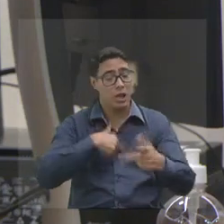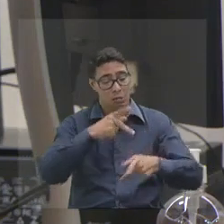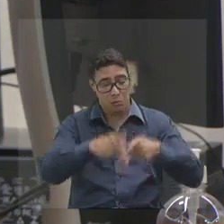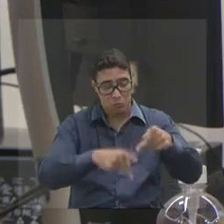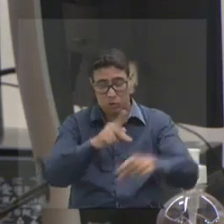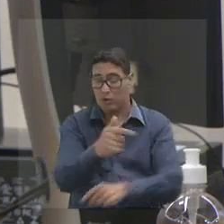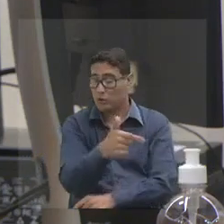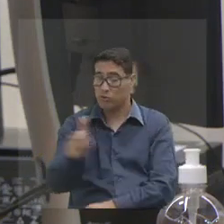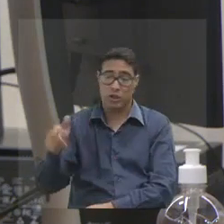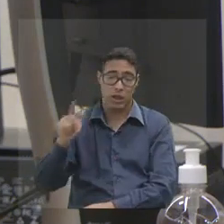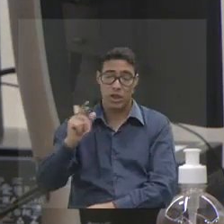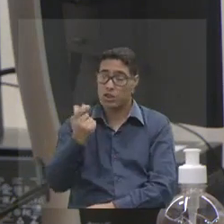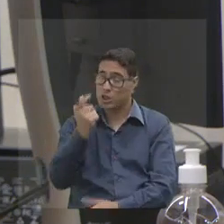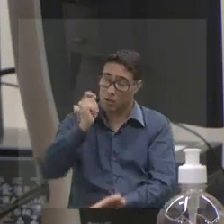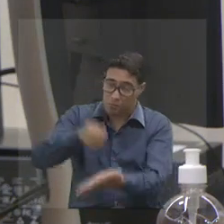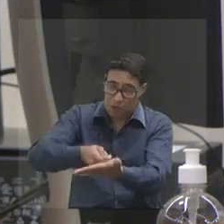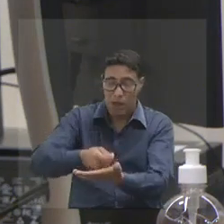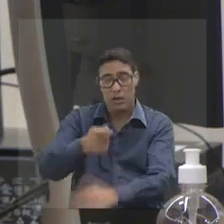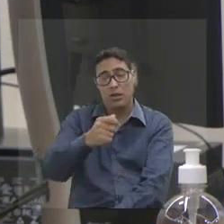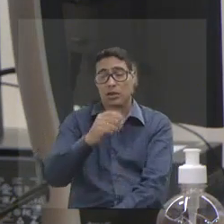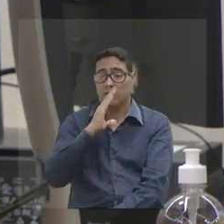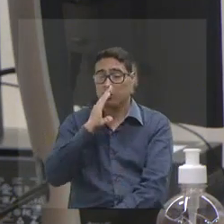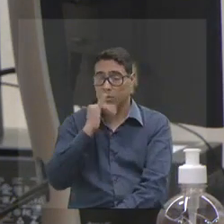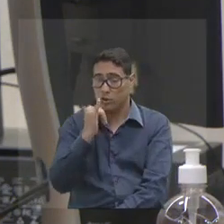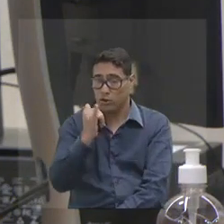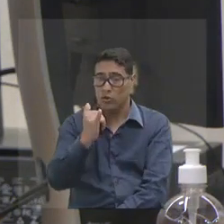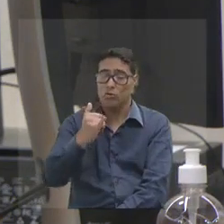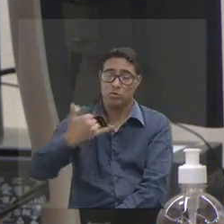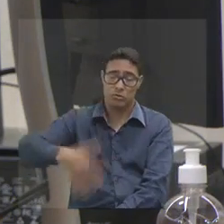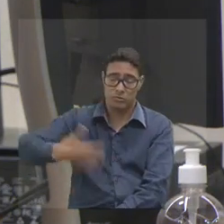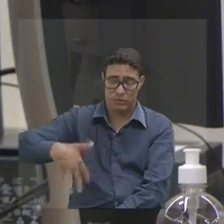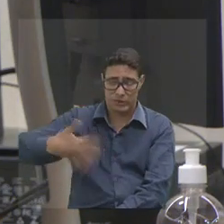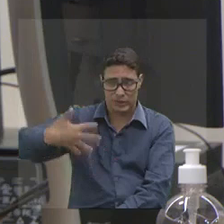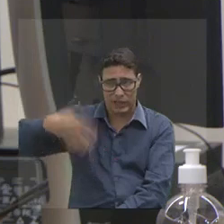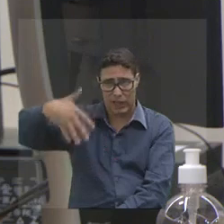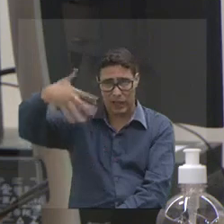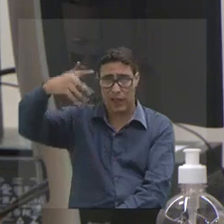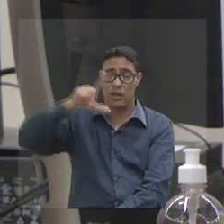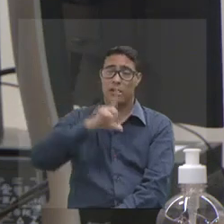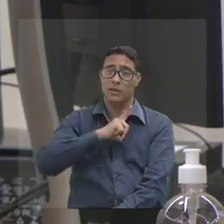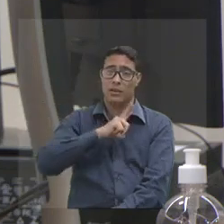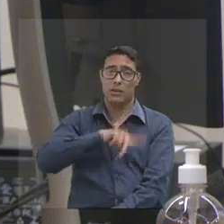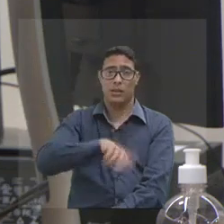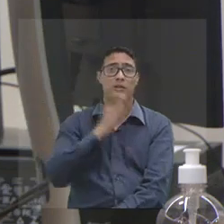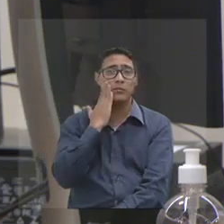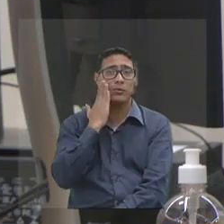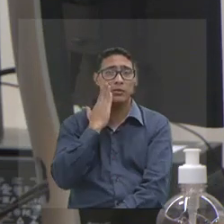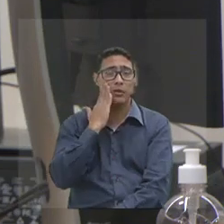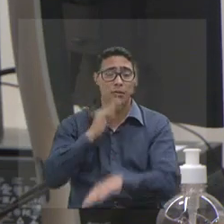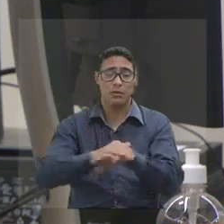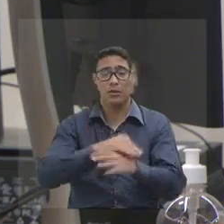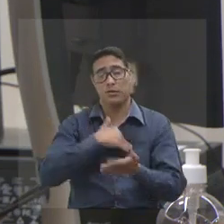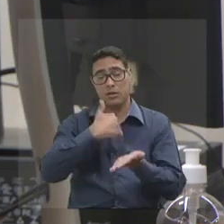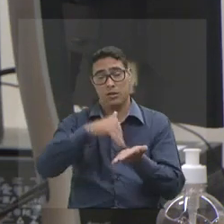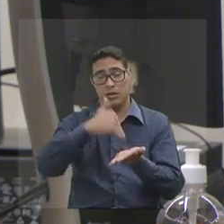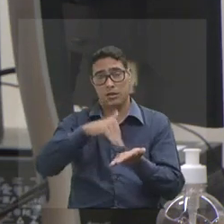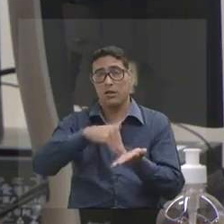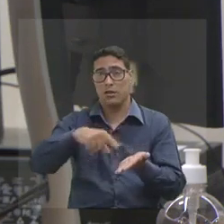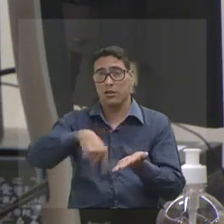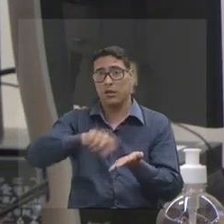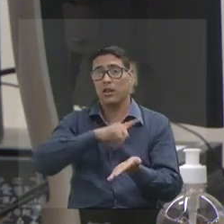para pagar conta de luz que tem sido cada vez mais cara e nós sabemos que a secretária tem esse